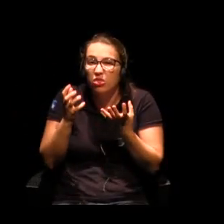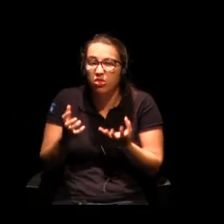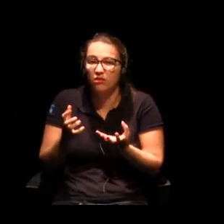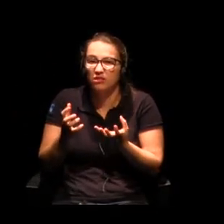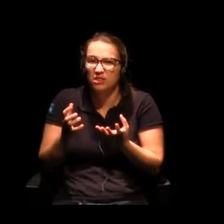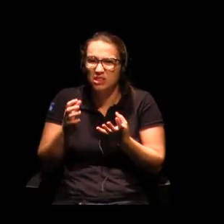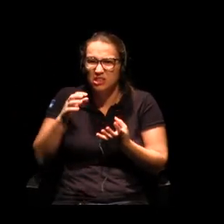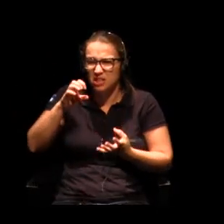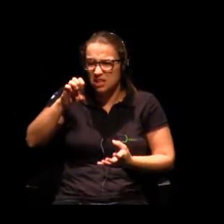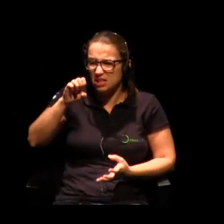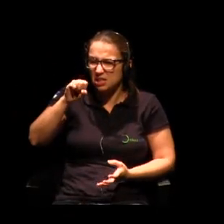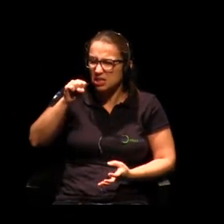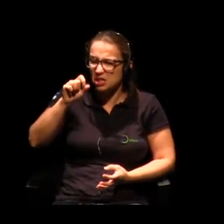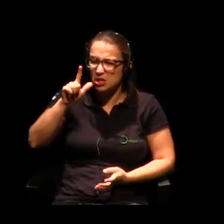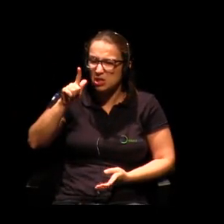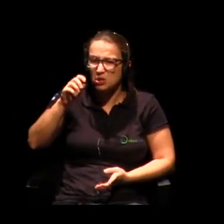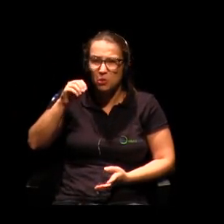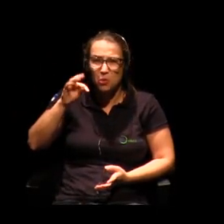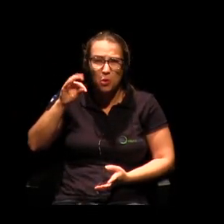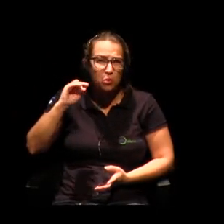é puro